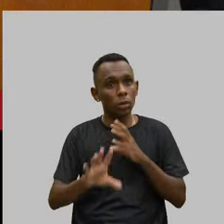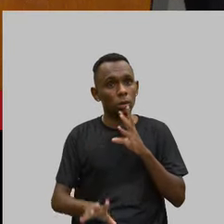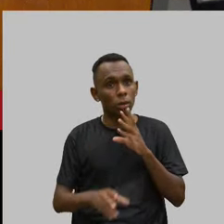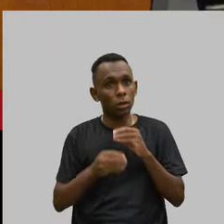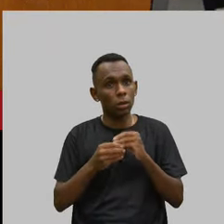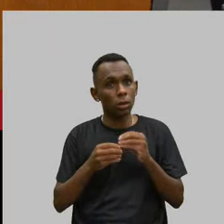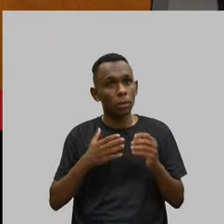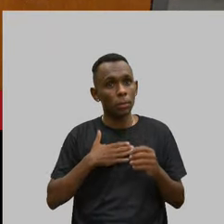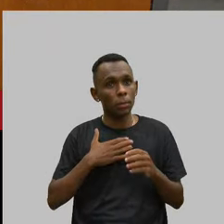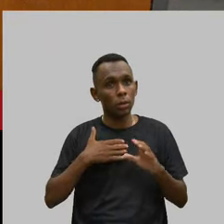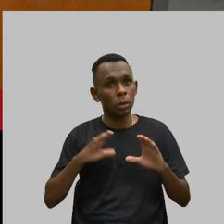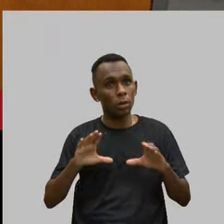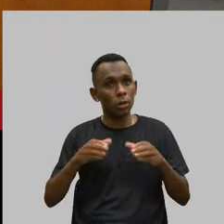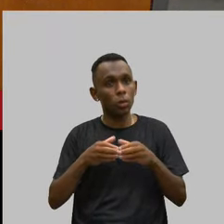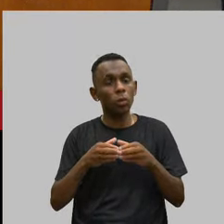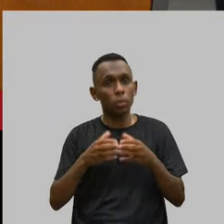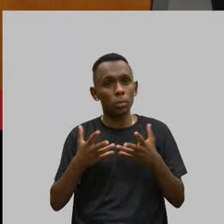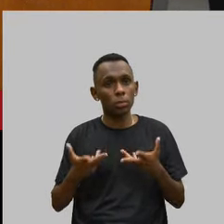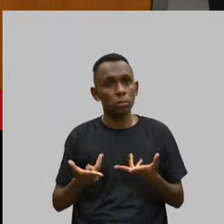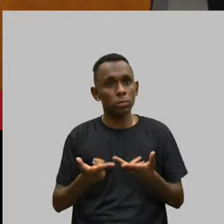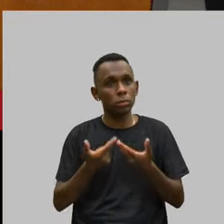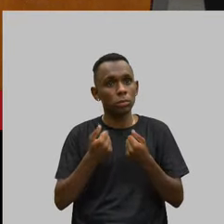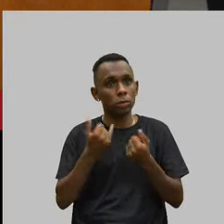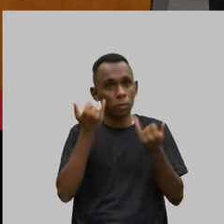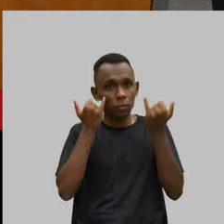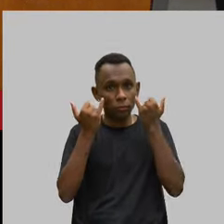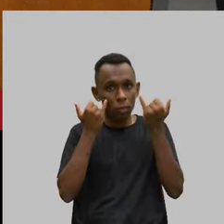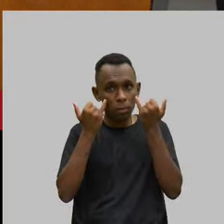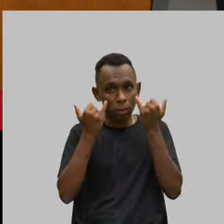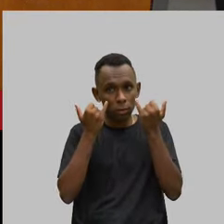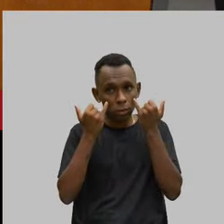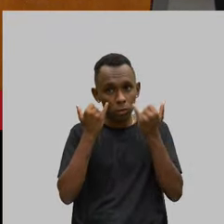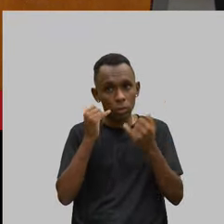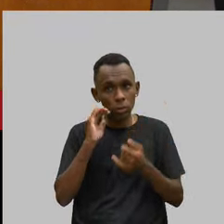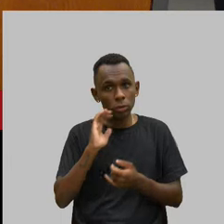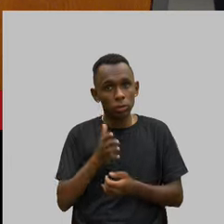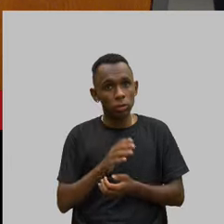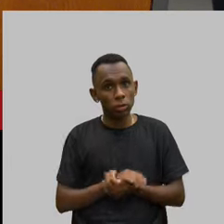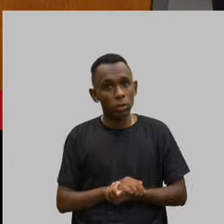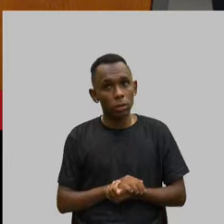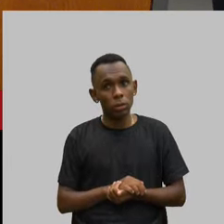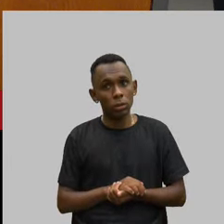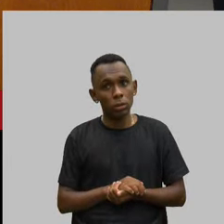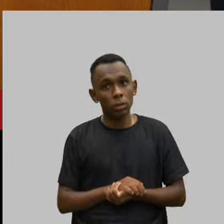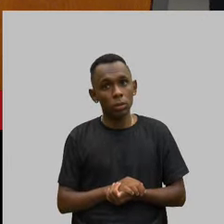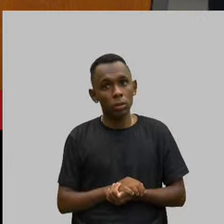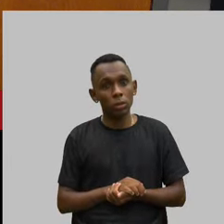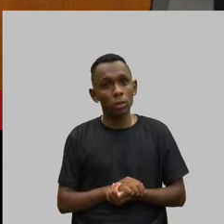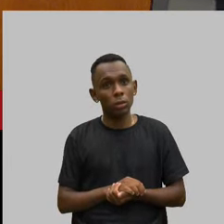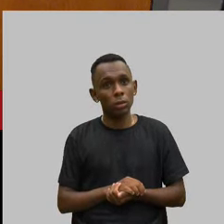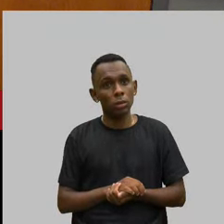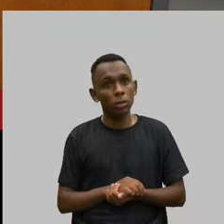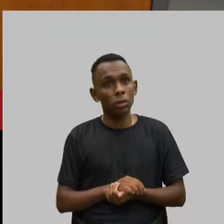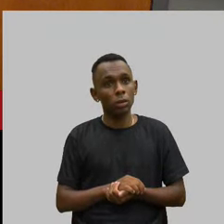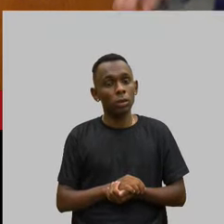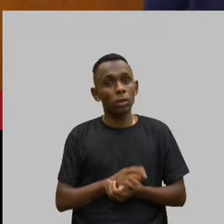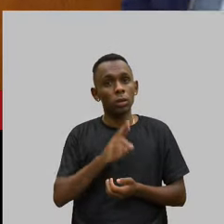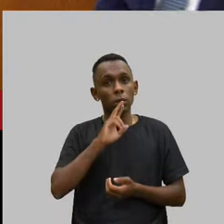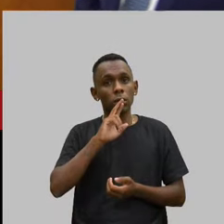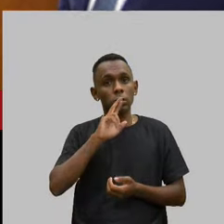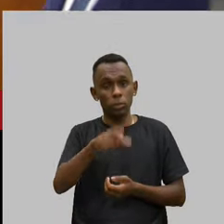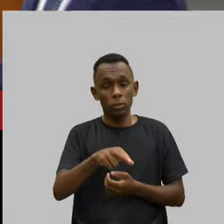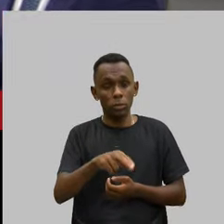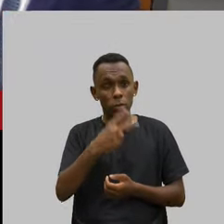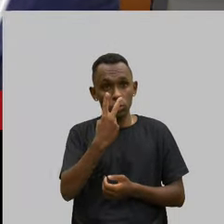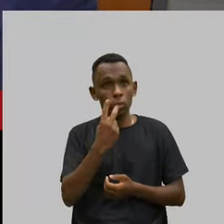que minha equipe de forma muito eficiente já me deu notícia Sargento Rodrigues Deputado Sargento Rodrigues a gente respondeu o requerimento do dia 2 de Maio é o